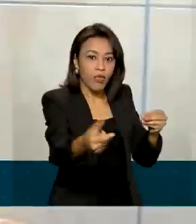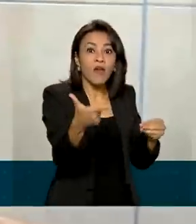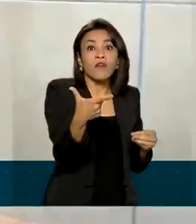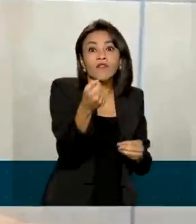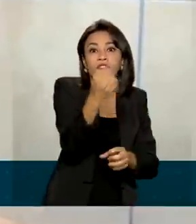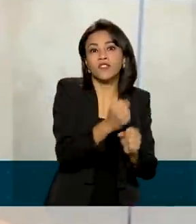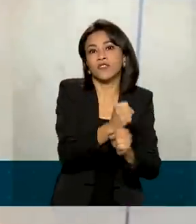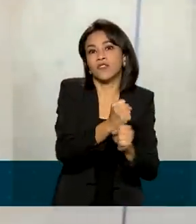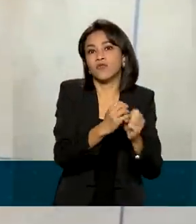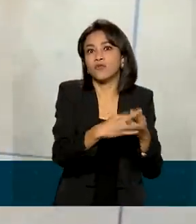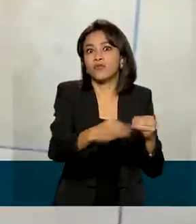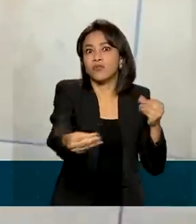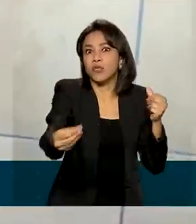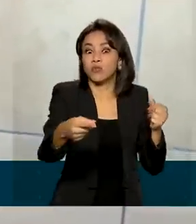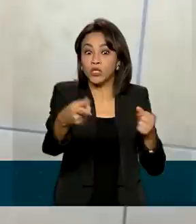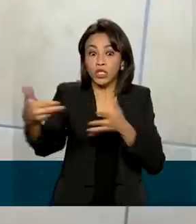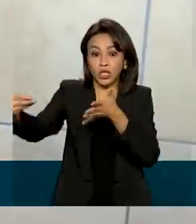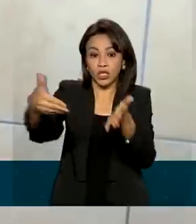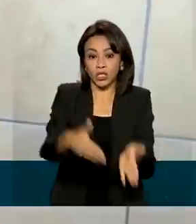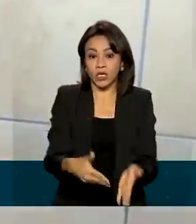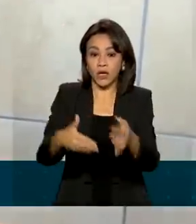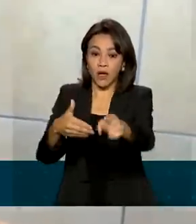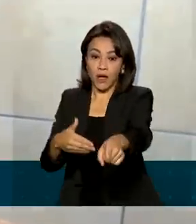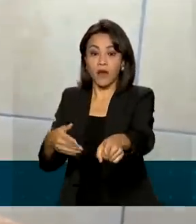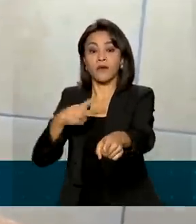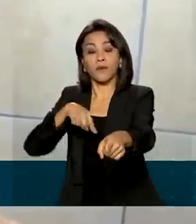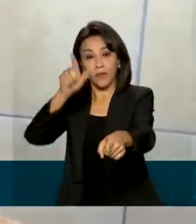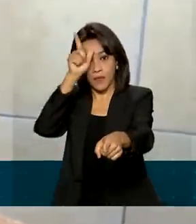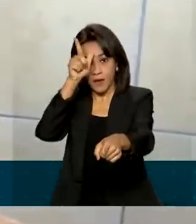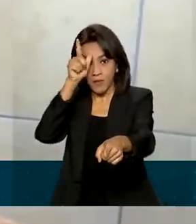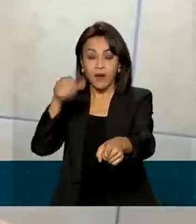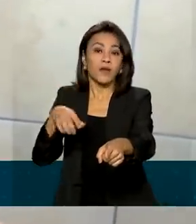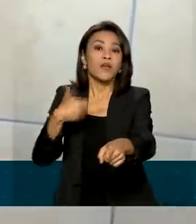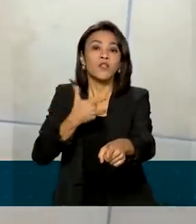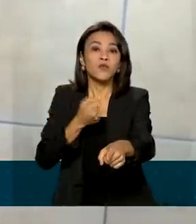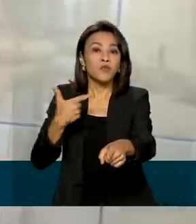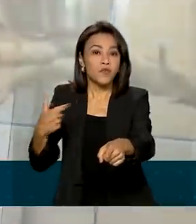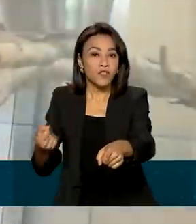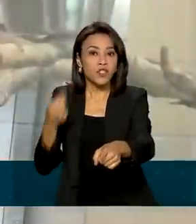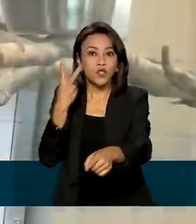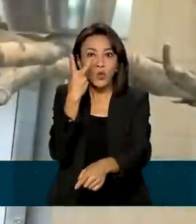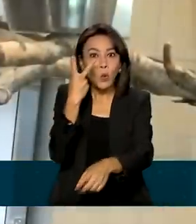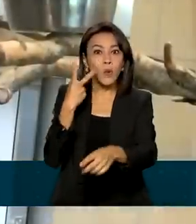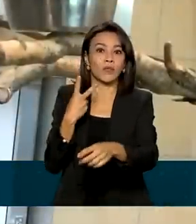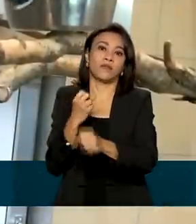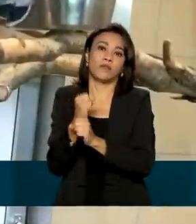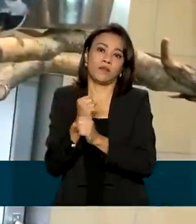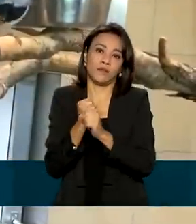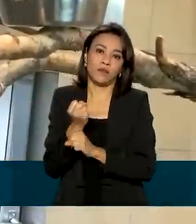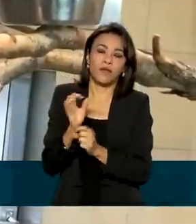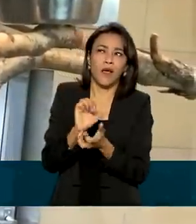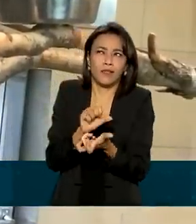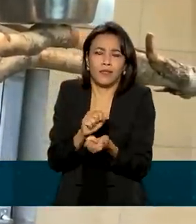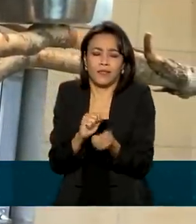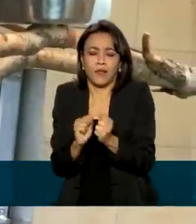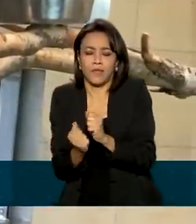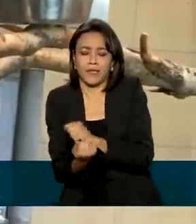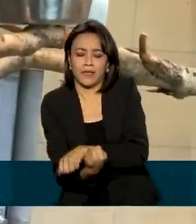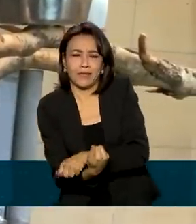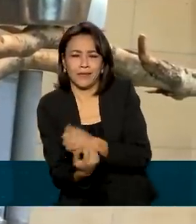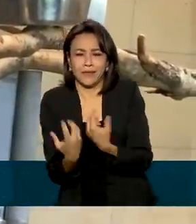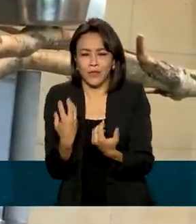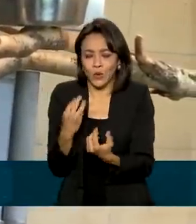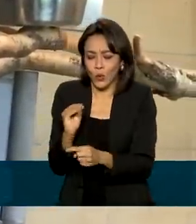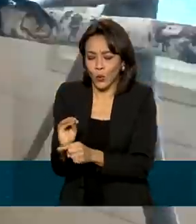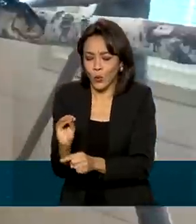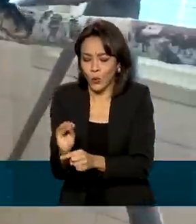delas chegaram da Alemanha em 2020. Foram 2 anos de adaptação e de muitos cuidados